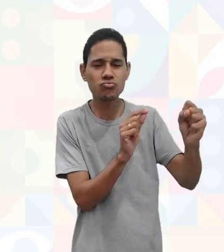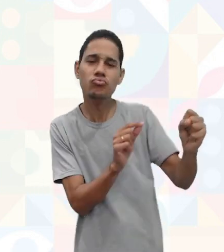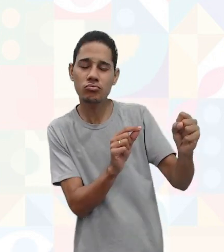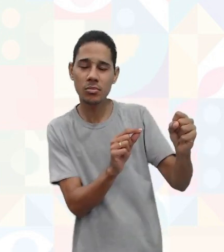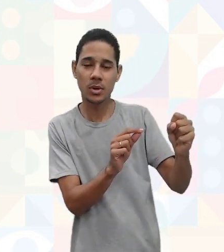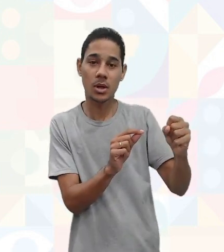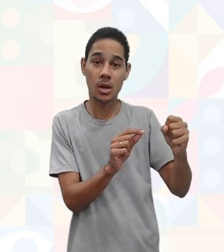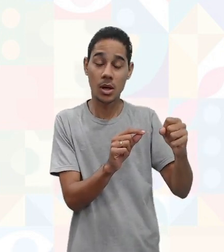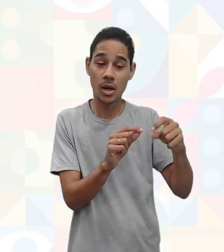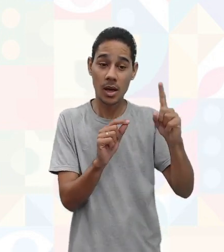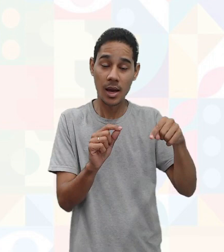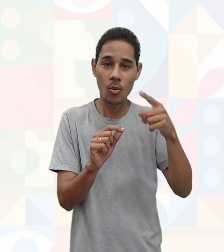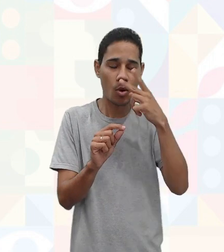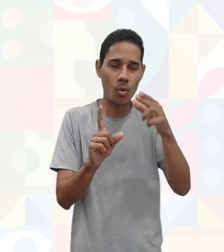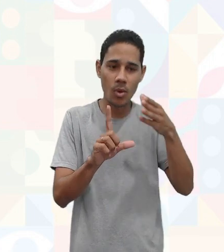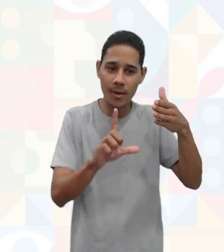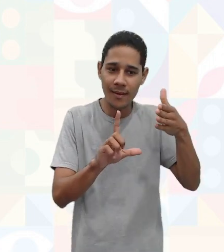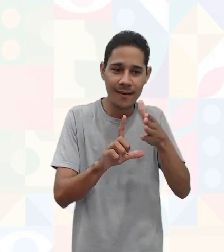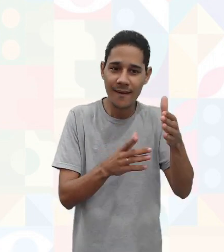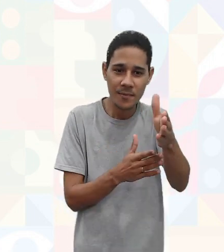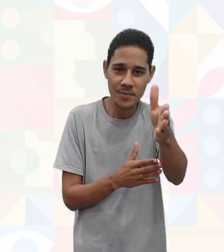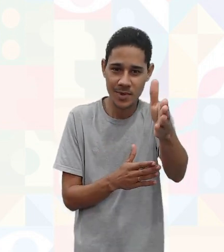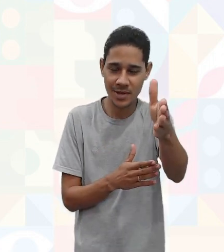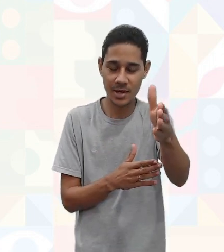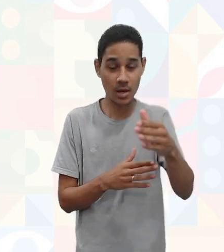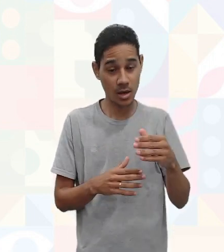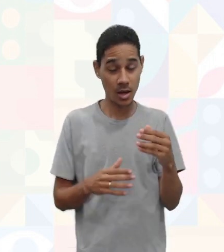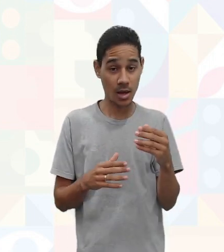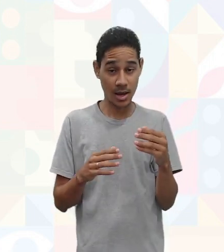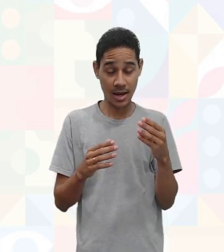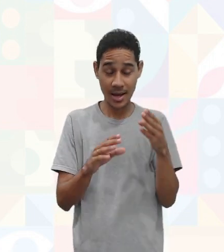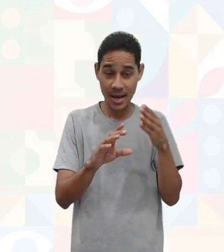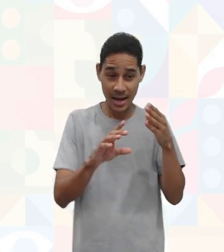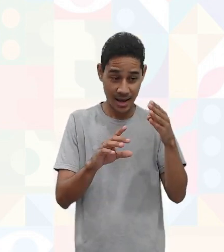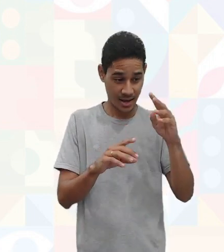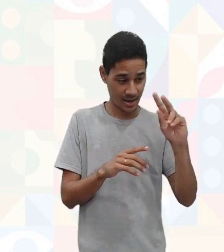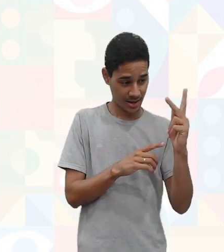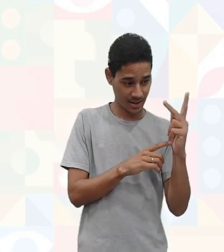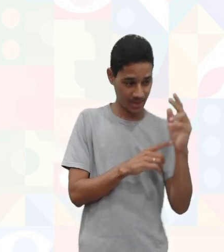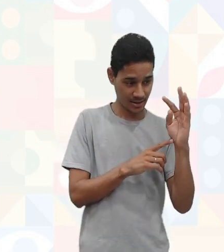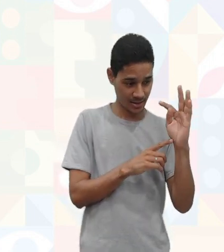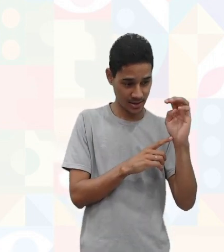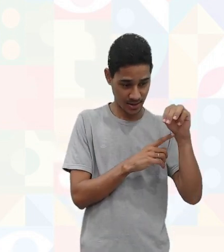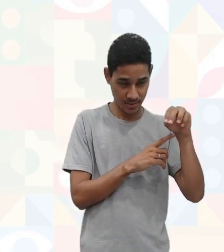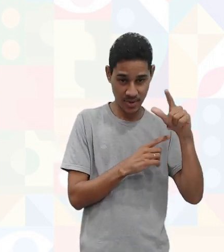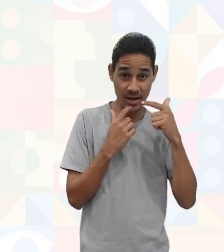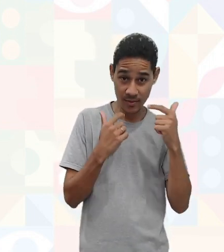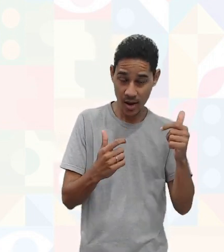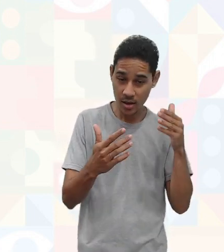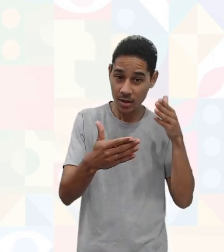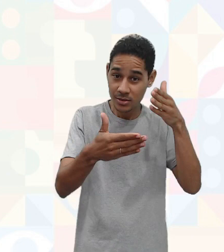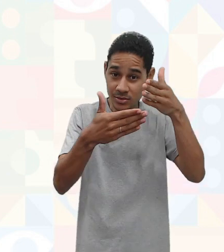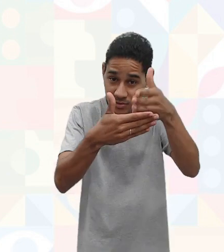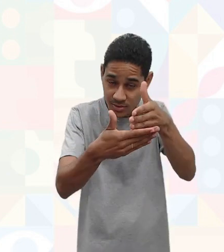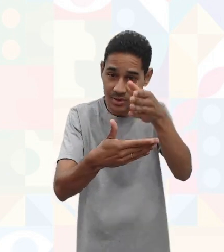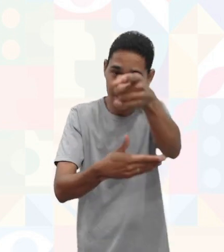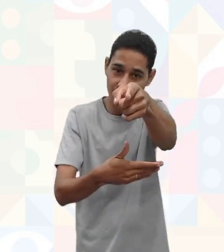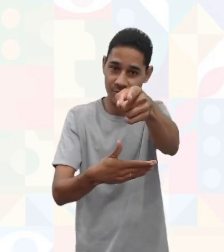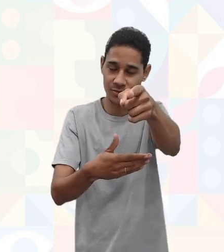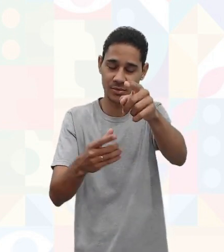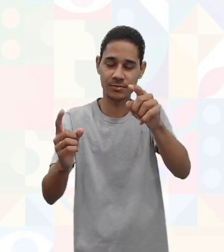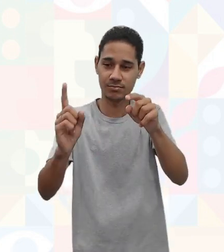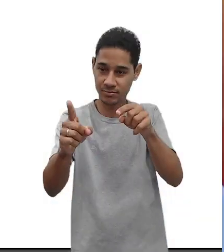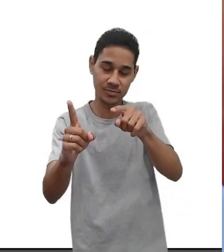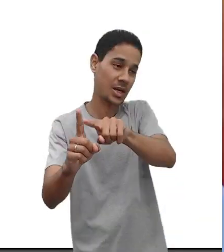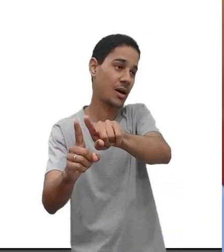o caminho para que a linguagem HTML chegue até você e vá até o servidor,